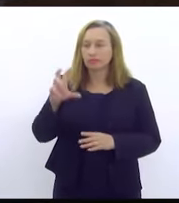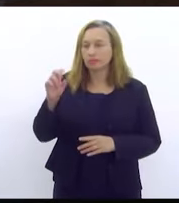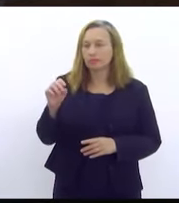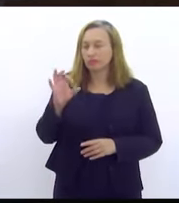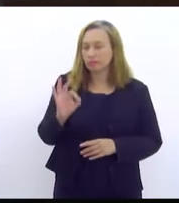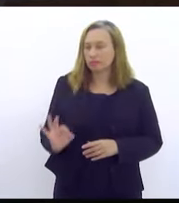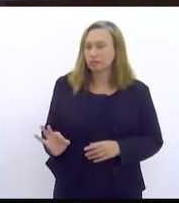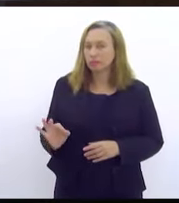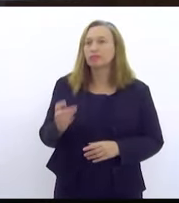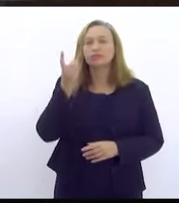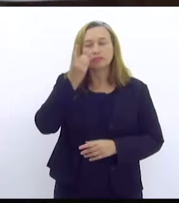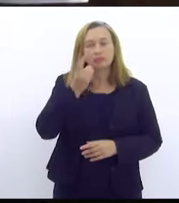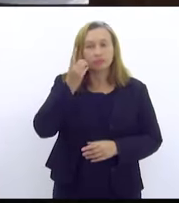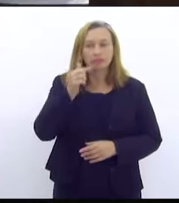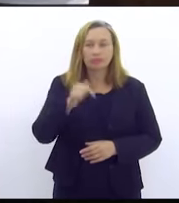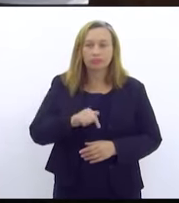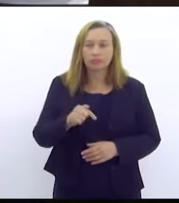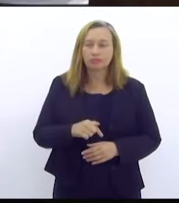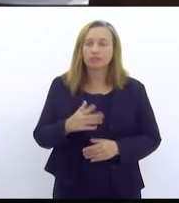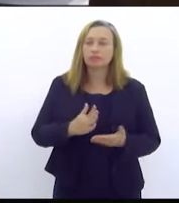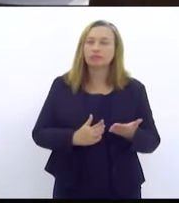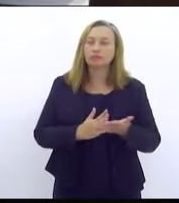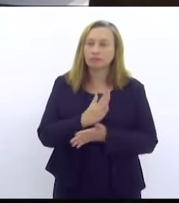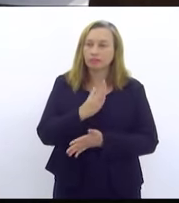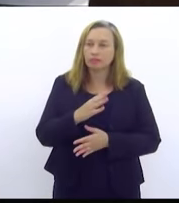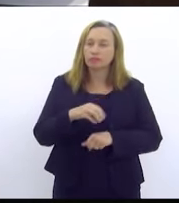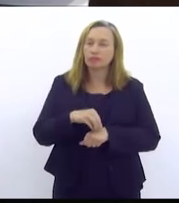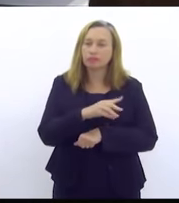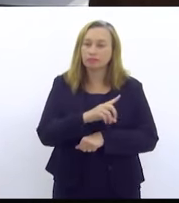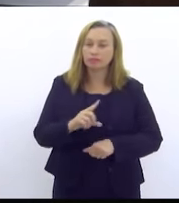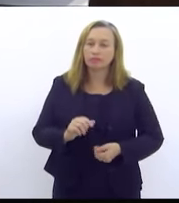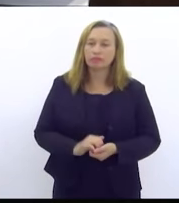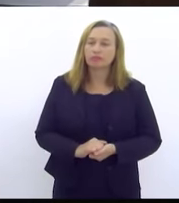50% dos deputados aqui são favoráveis à indicação.